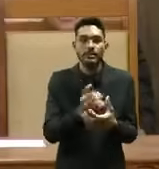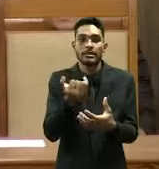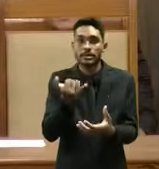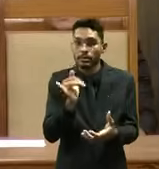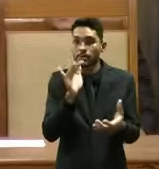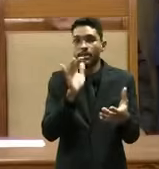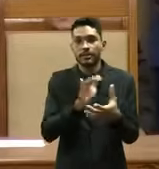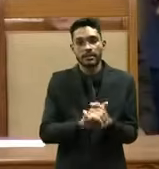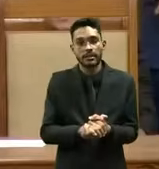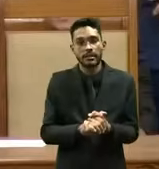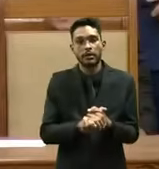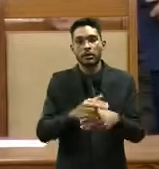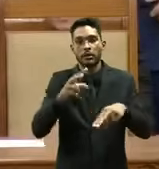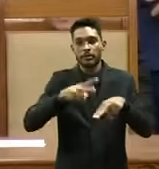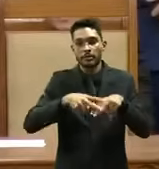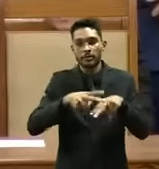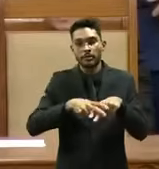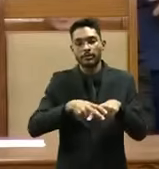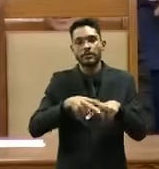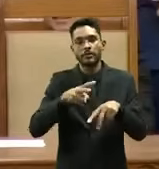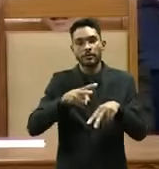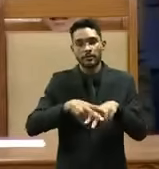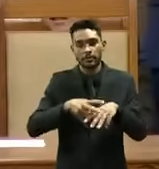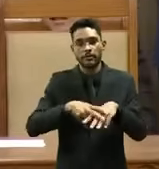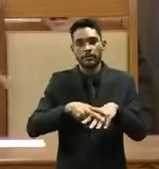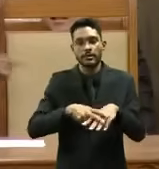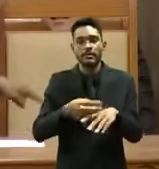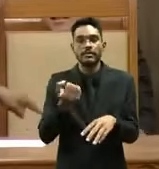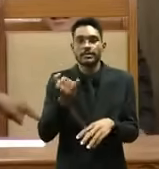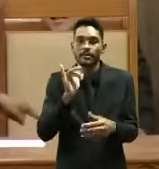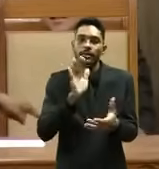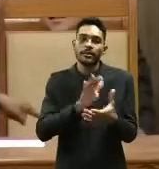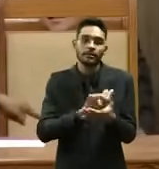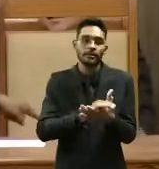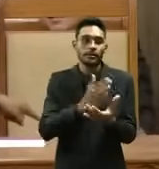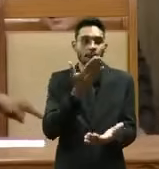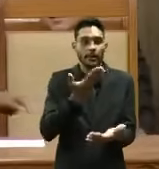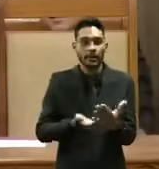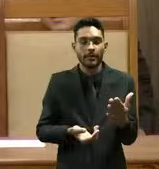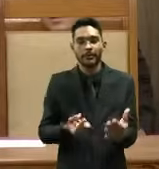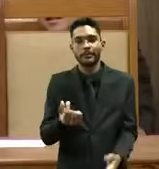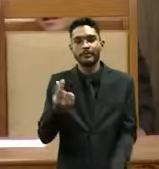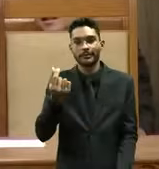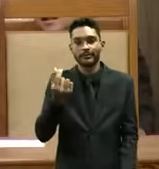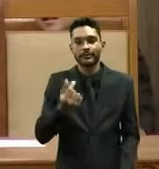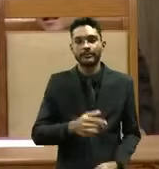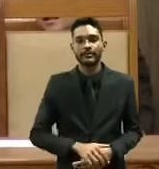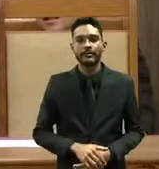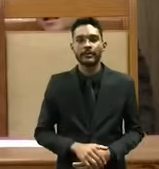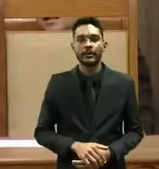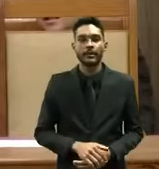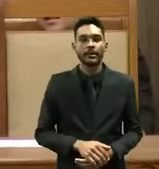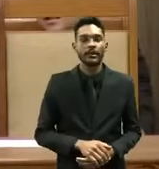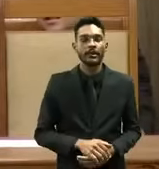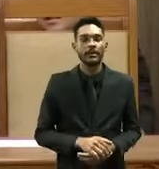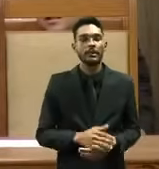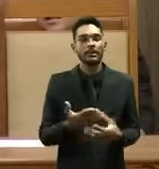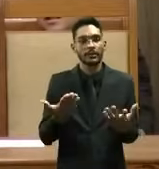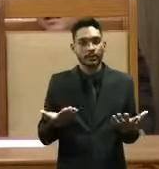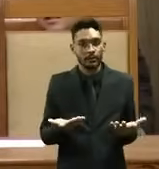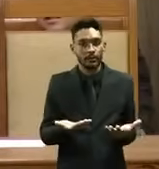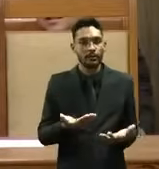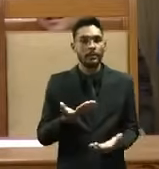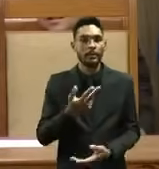observem bem Tem gente é por isso que Jesus perguntou tu queres ser curado porque nem todo mundo quer ser curado